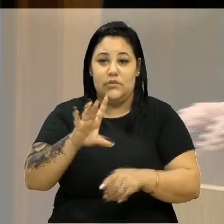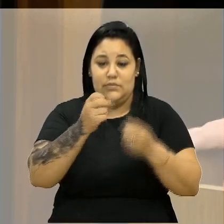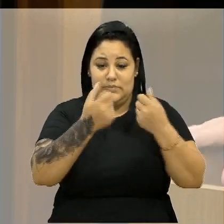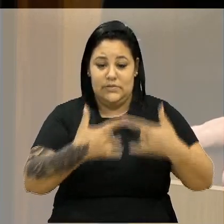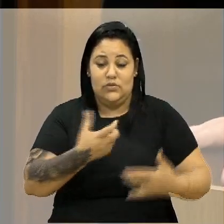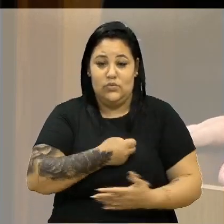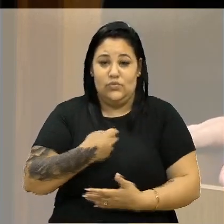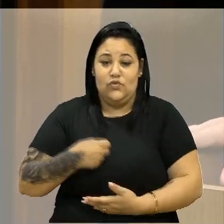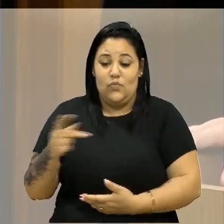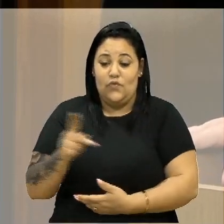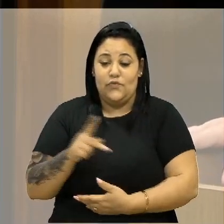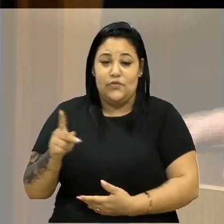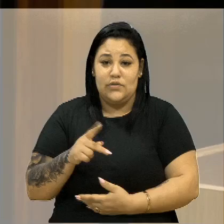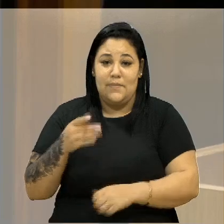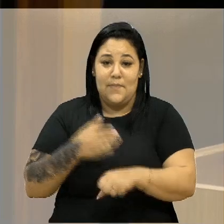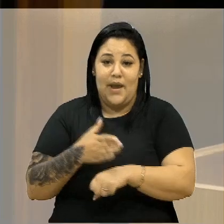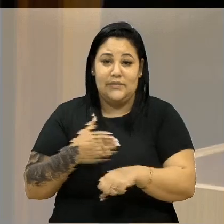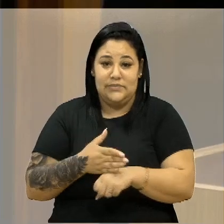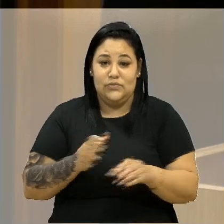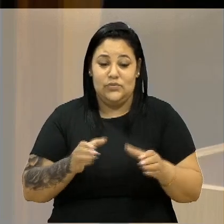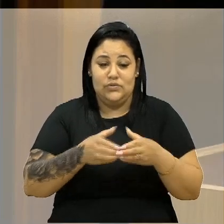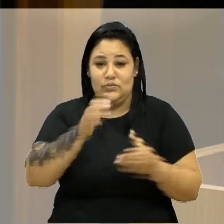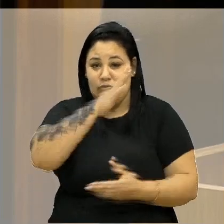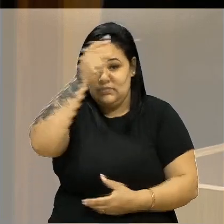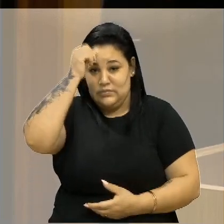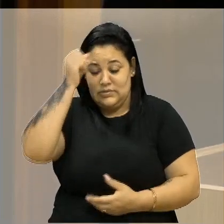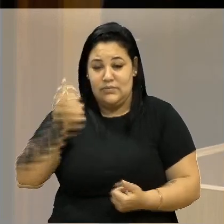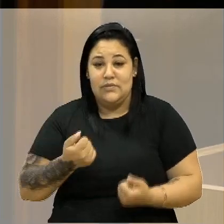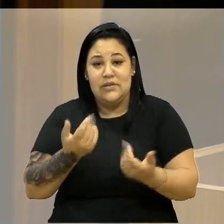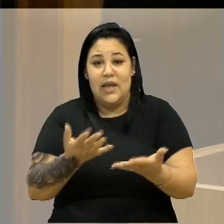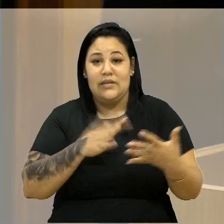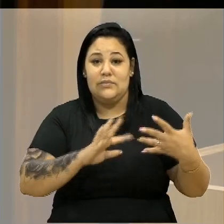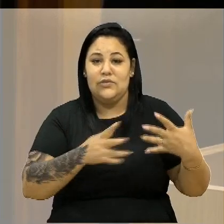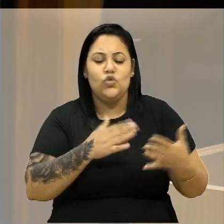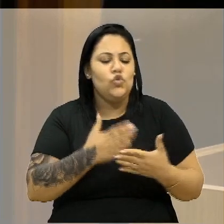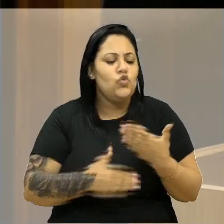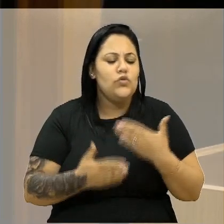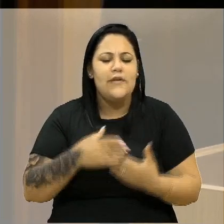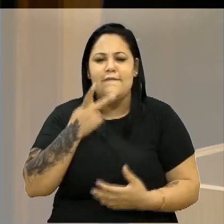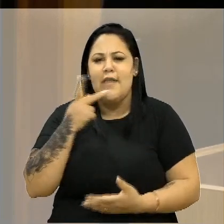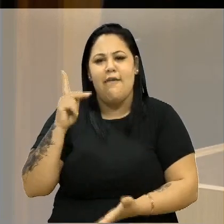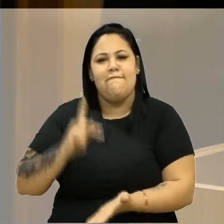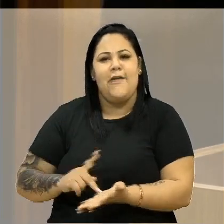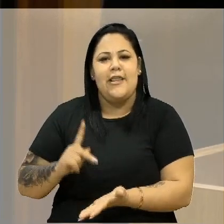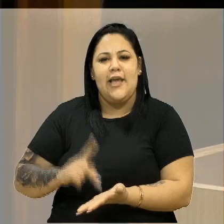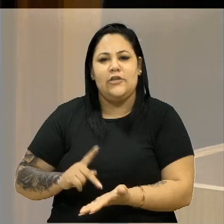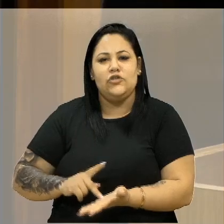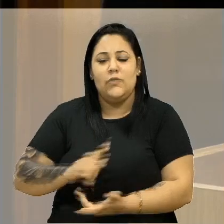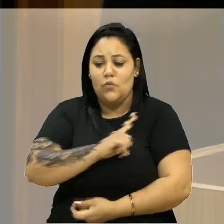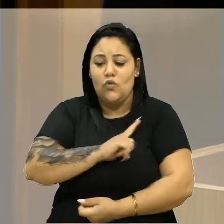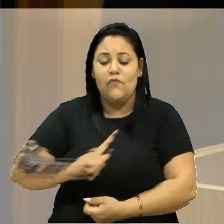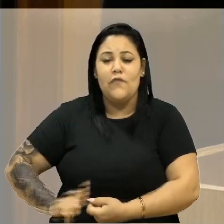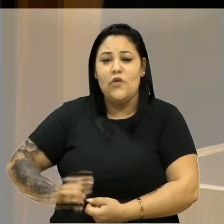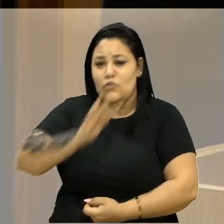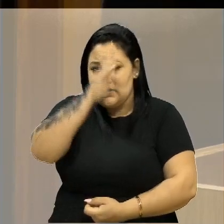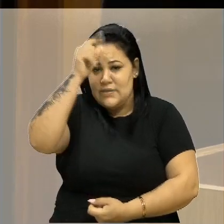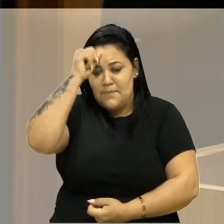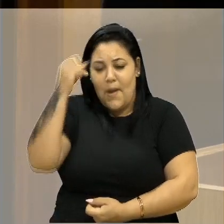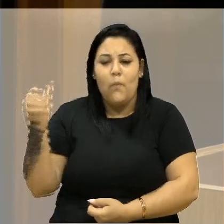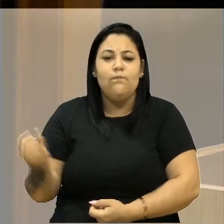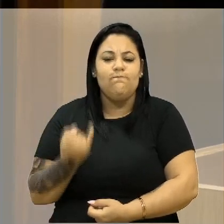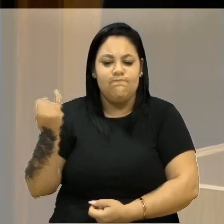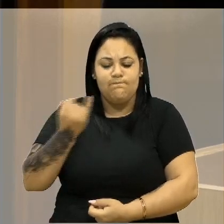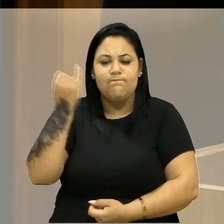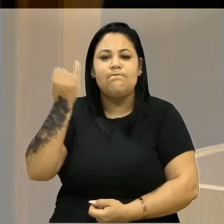professores na rede municipal também, e traz transparência. Tudo que traz transparência para o governo municipal é muito importante.